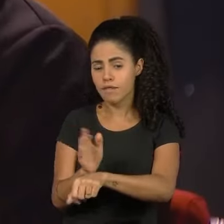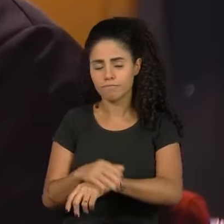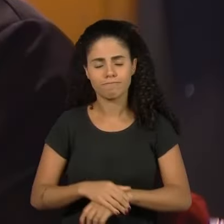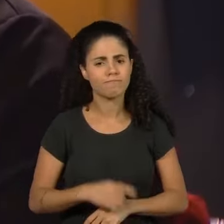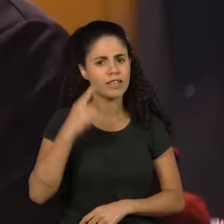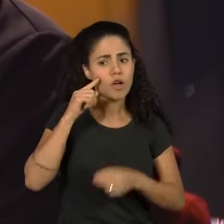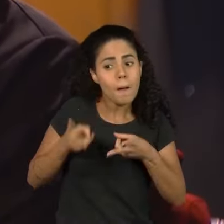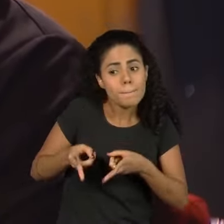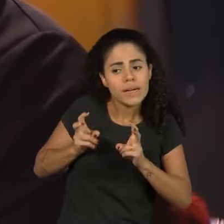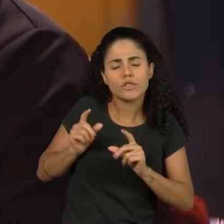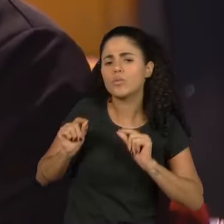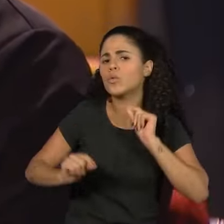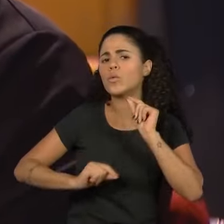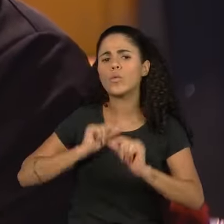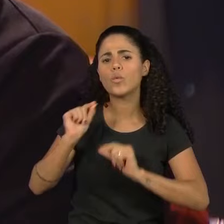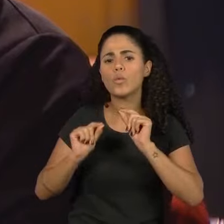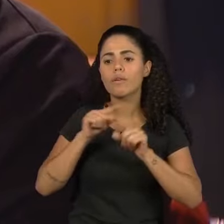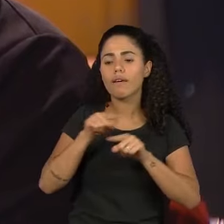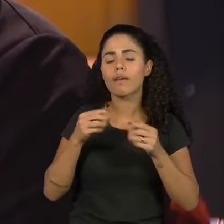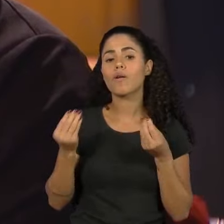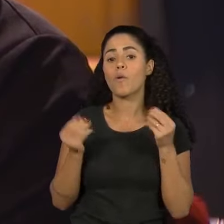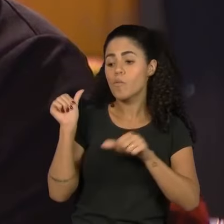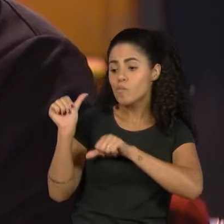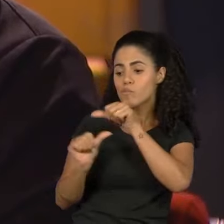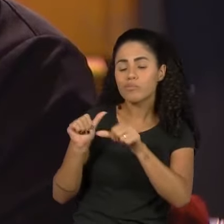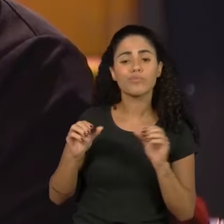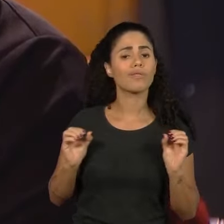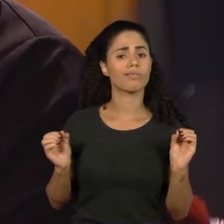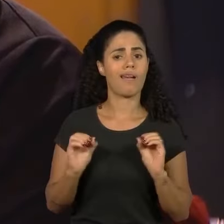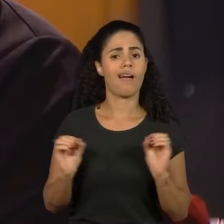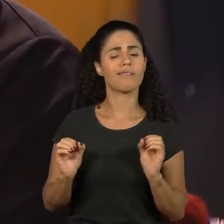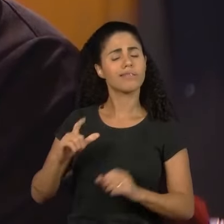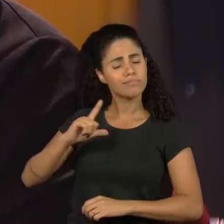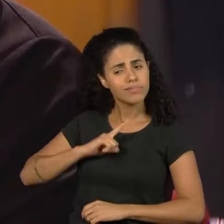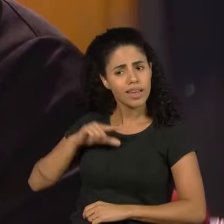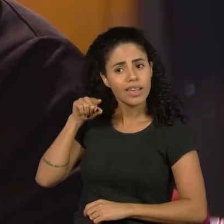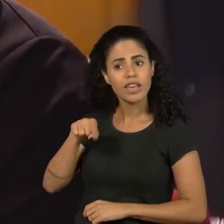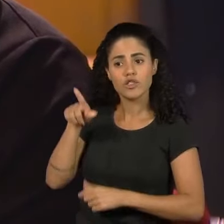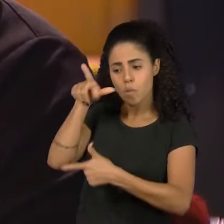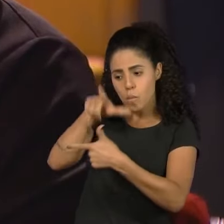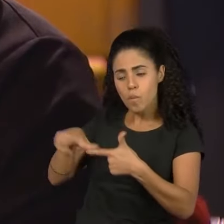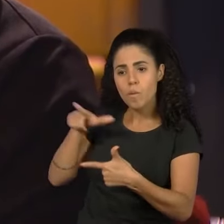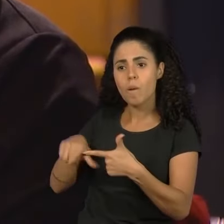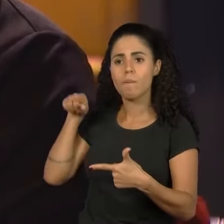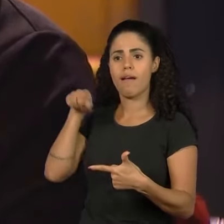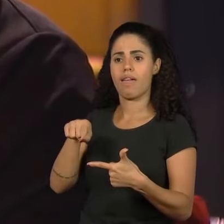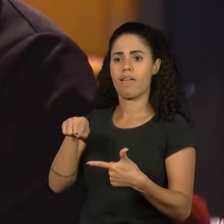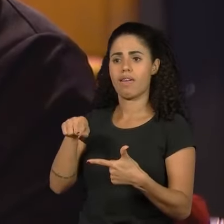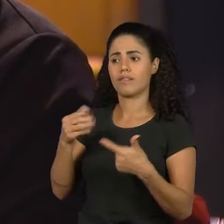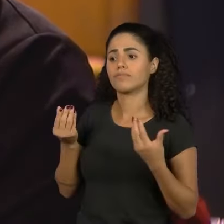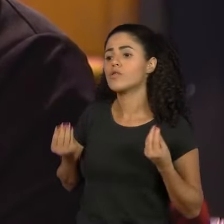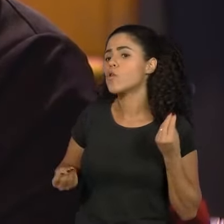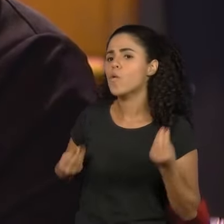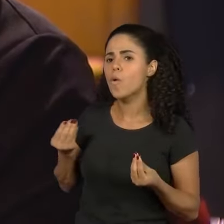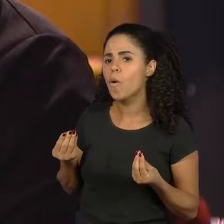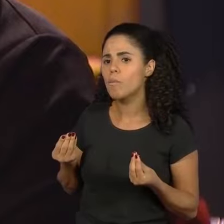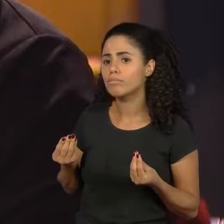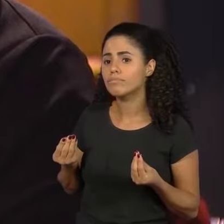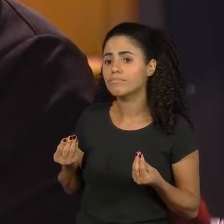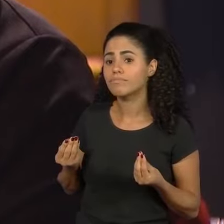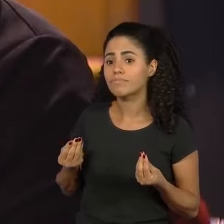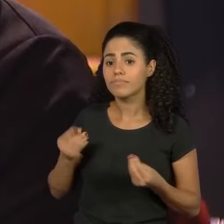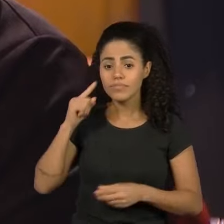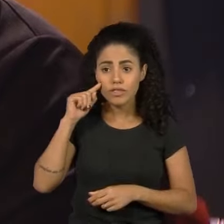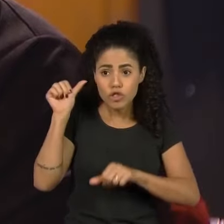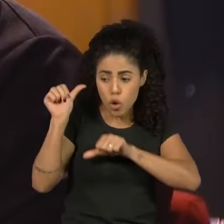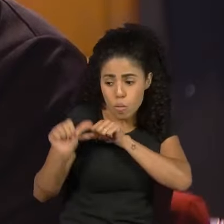eu vejo muito é que não teve tanta mudança estrutural sabe e esse é um grande problema assim que S que se não